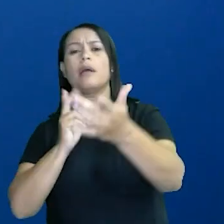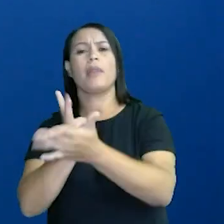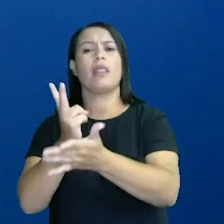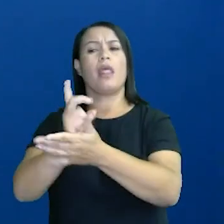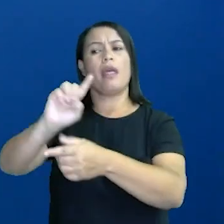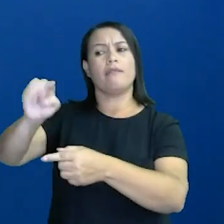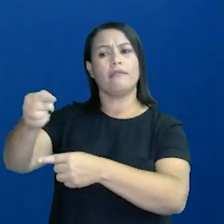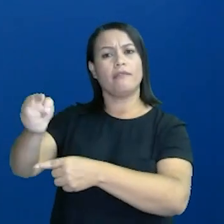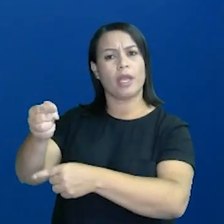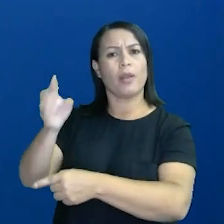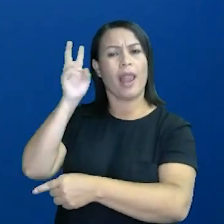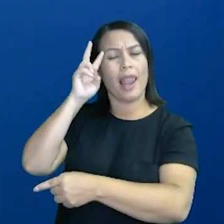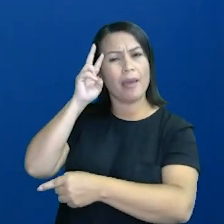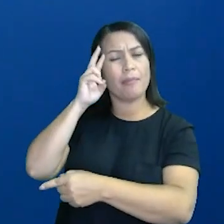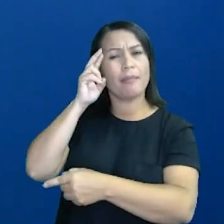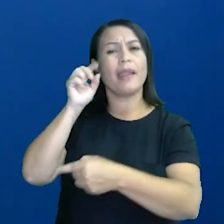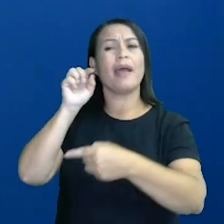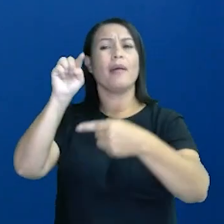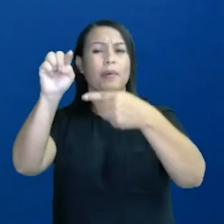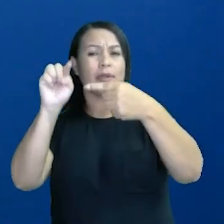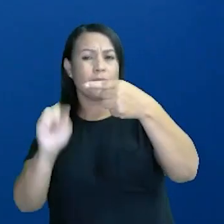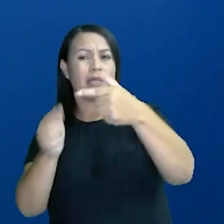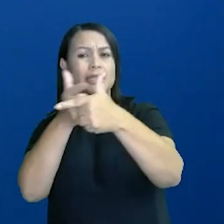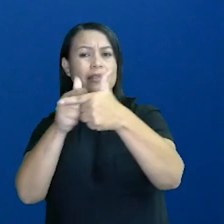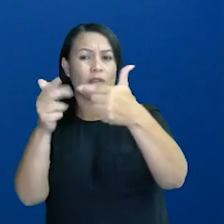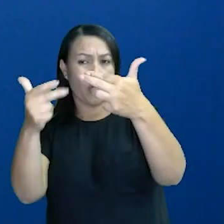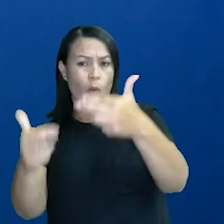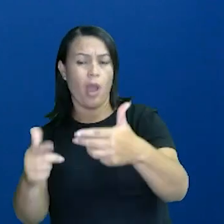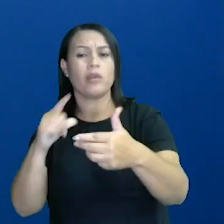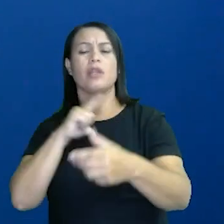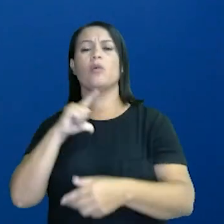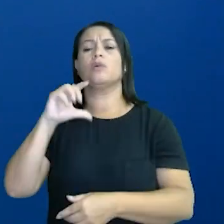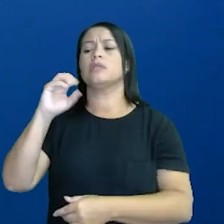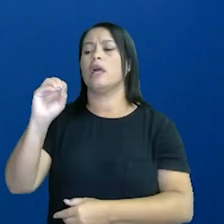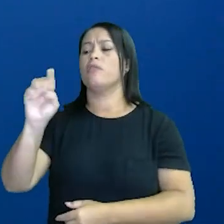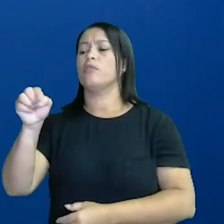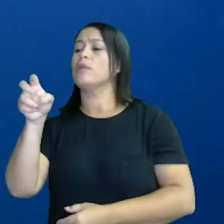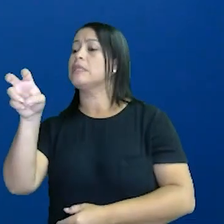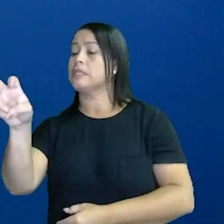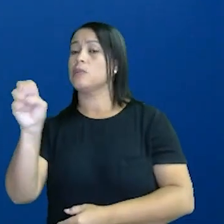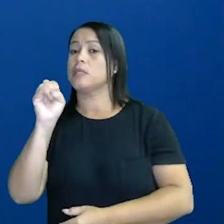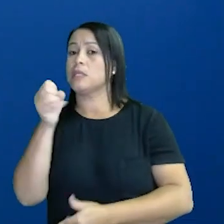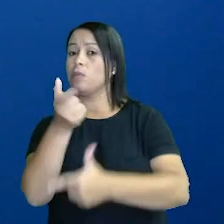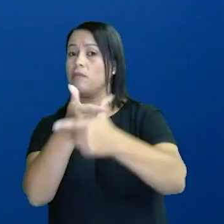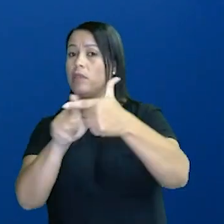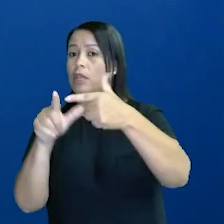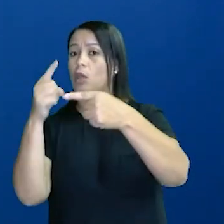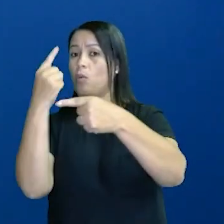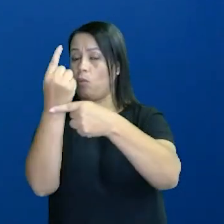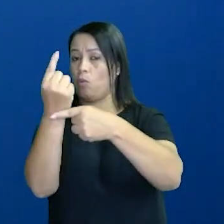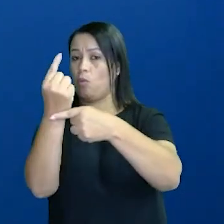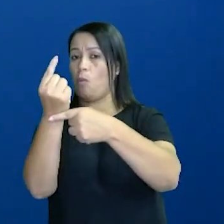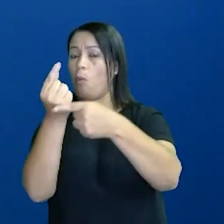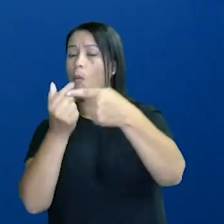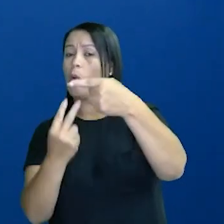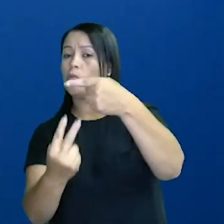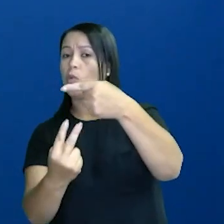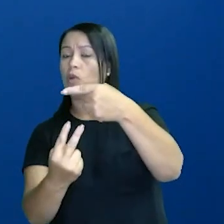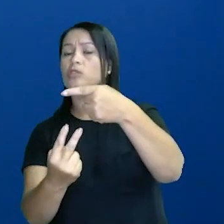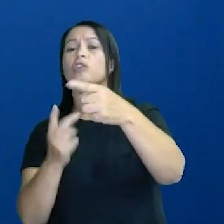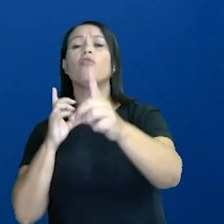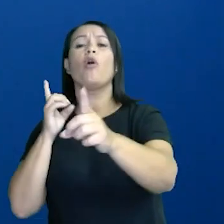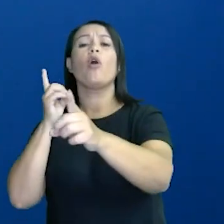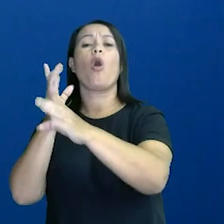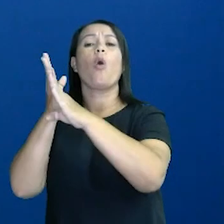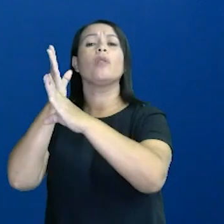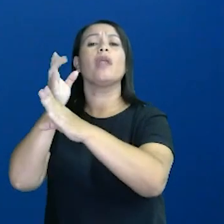numerador pelo denominador, que foi igual a quanto? A 0,5. Tá certo? Então, se eu dividir 1 dividido por 2, eu vou